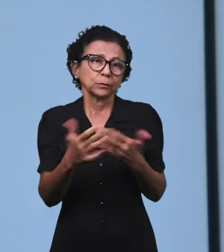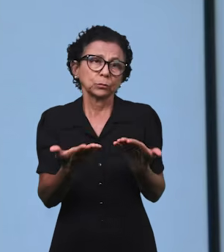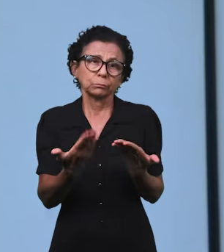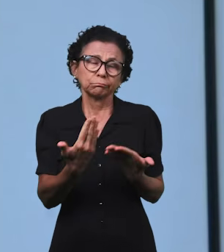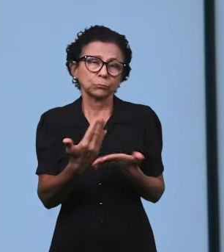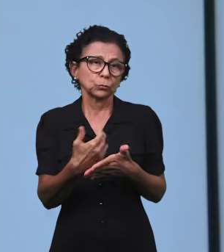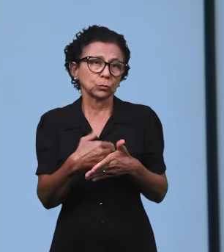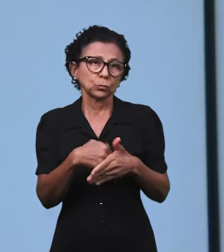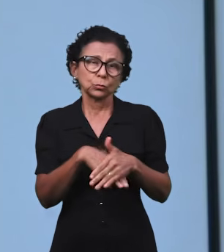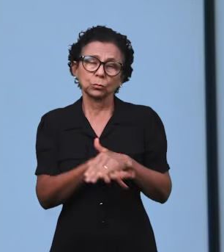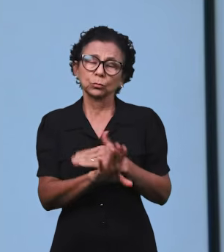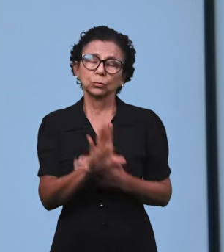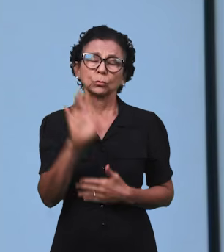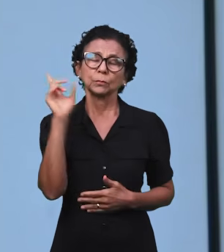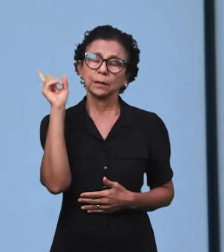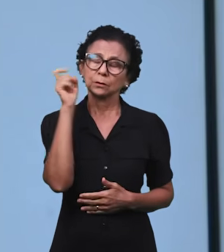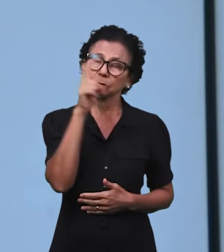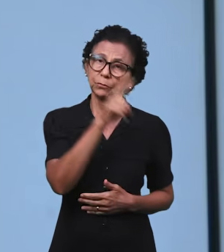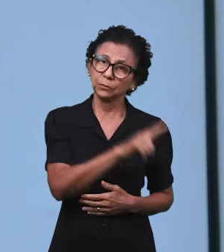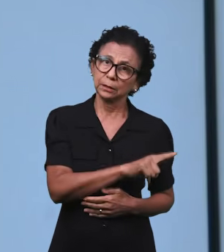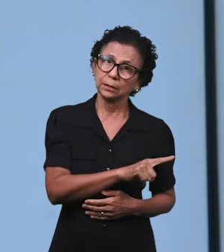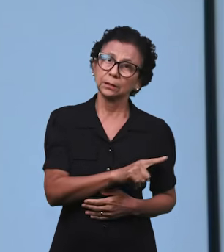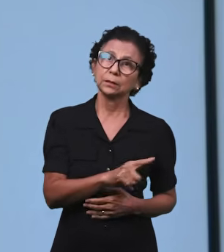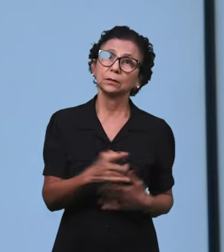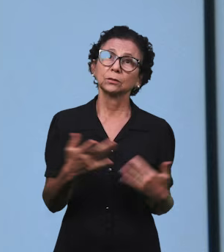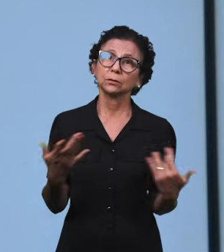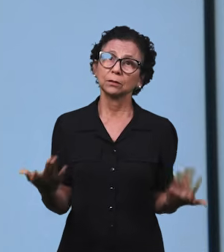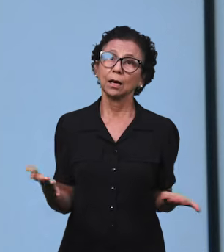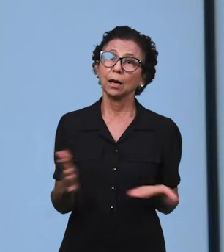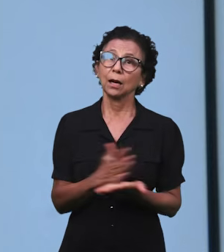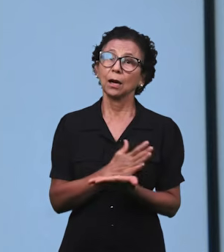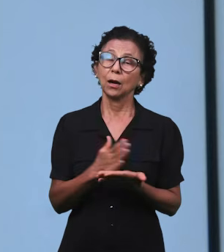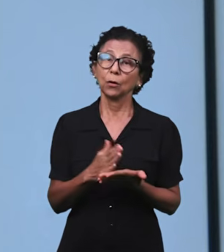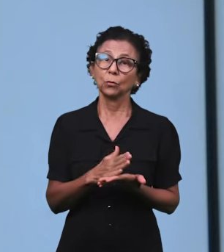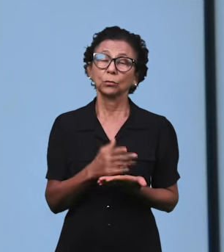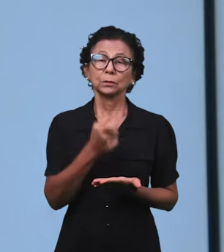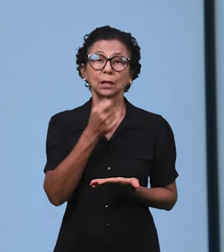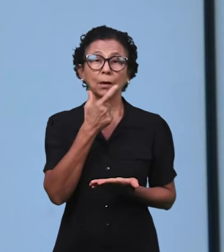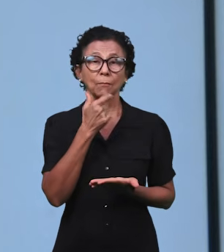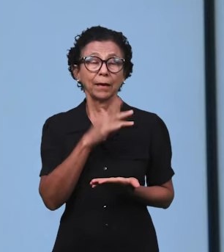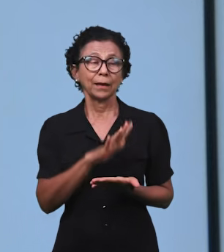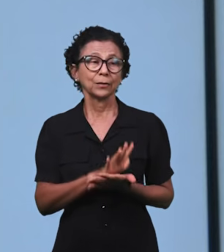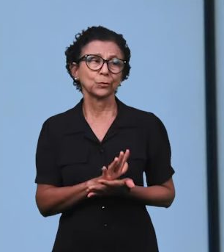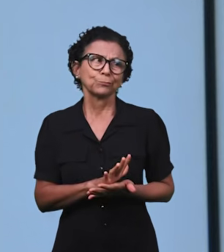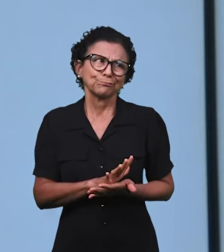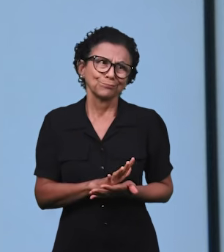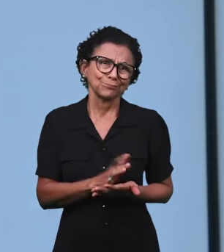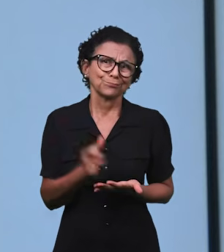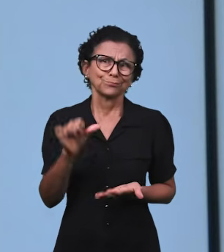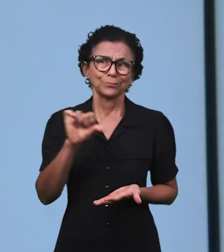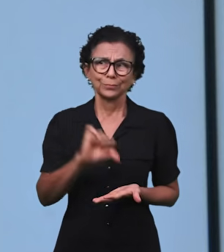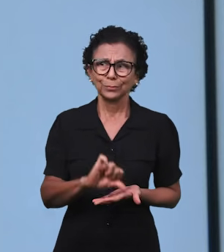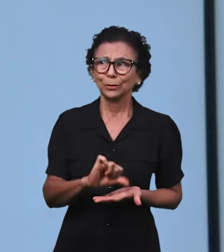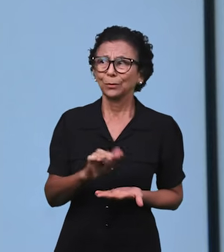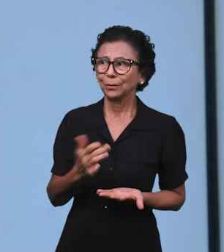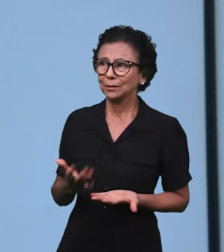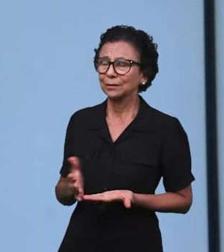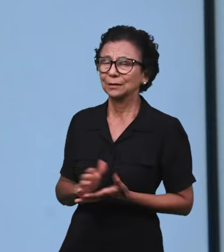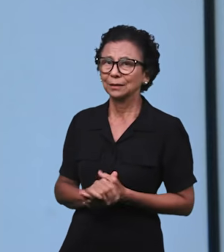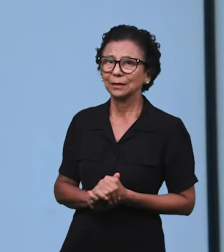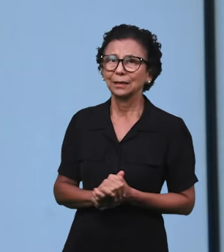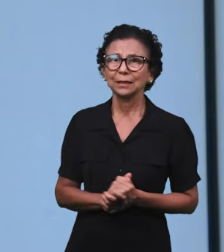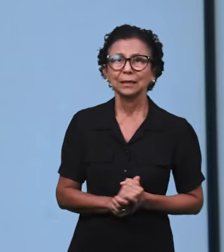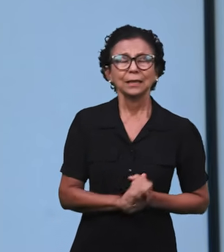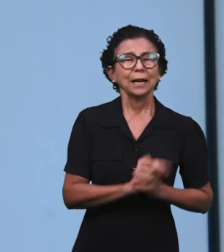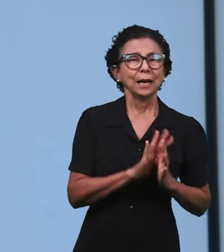até pioram um pouco a qualidade de vida dele, ainda traz alguns outros sintomas. Então, até a gente adequar a medicação